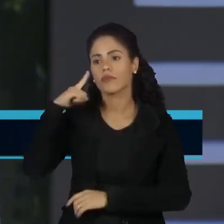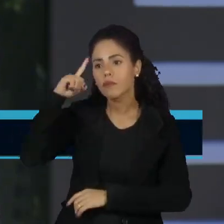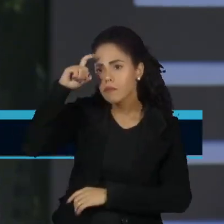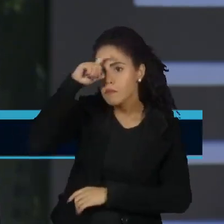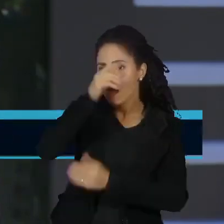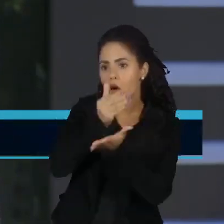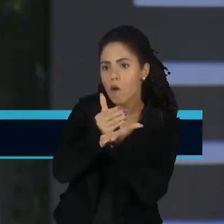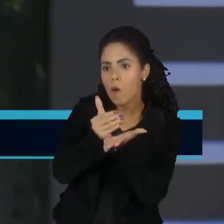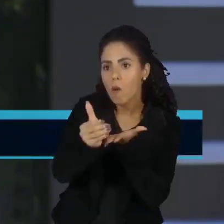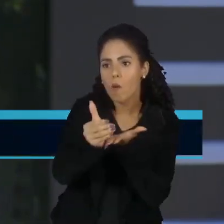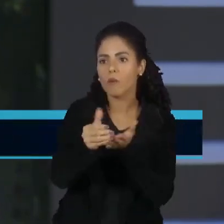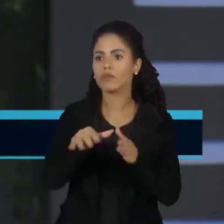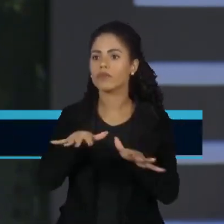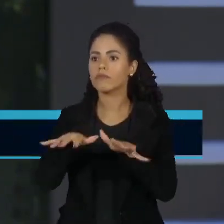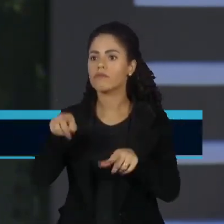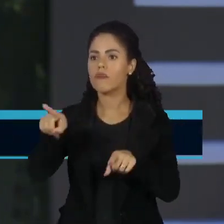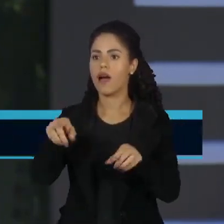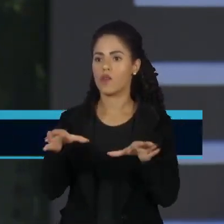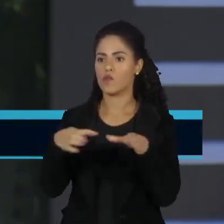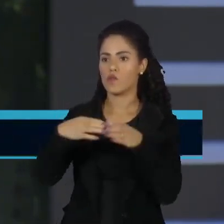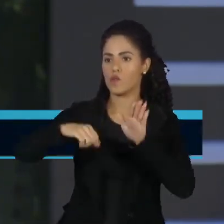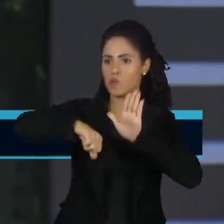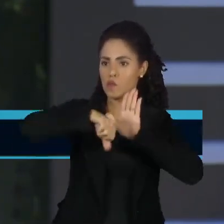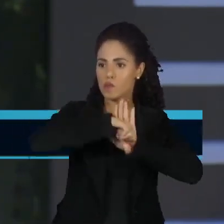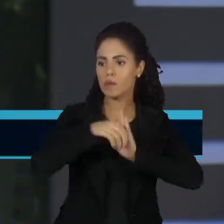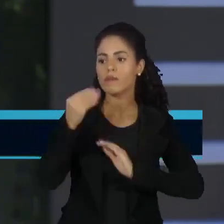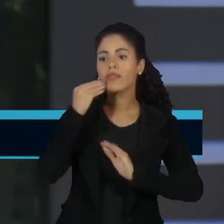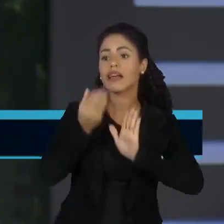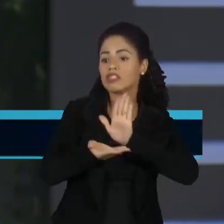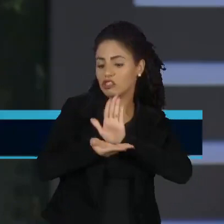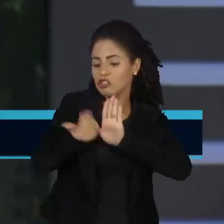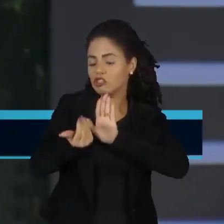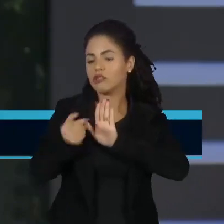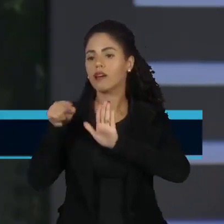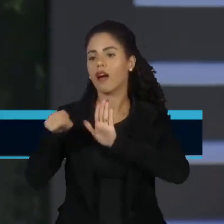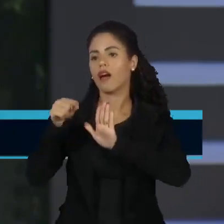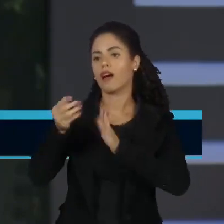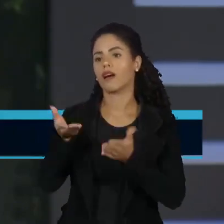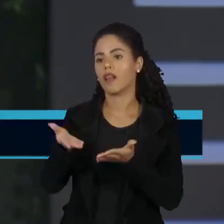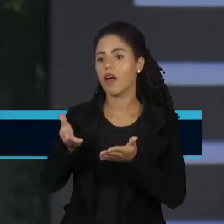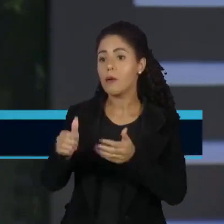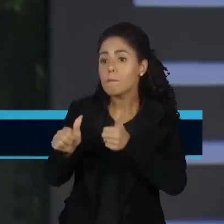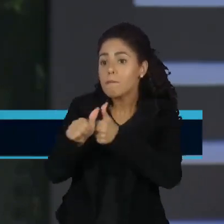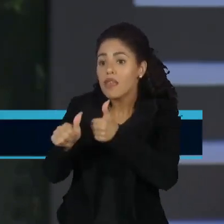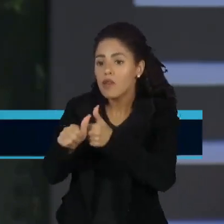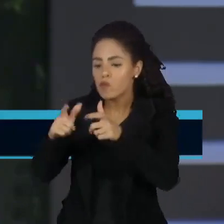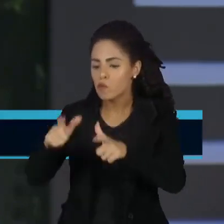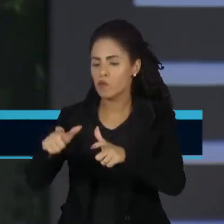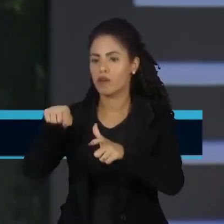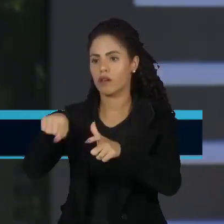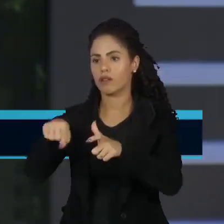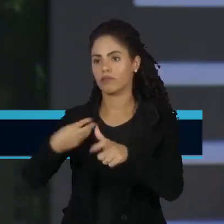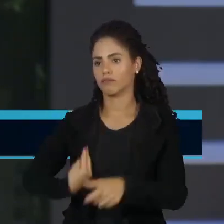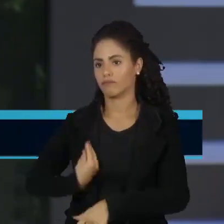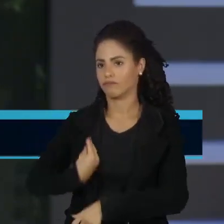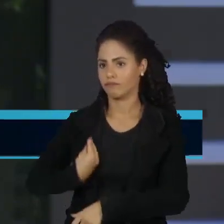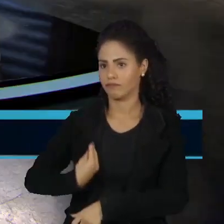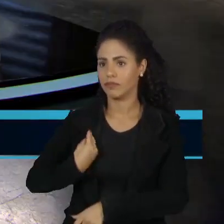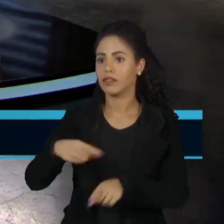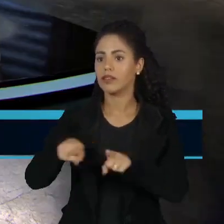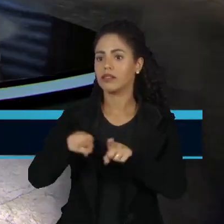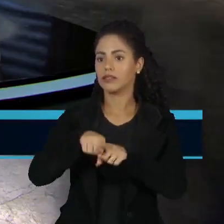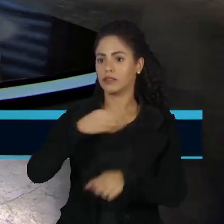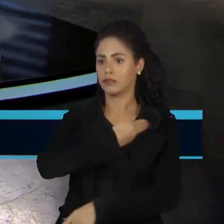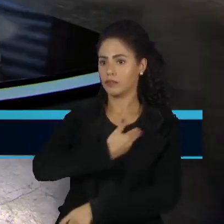começou uma mobilização do próprio crime organizado para retirá-los de próximo de onde eles estavam. E aí, mesmo quando o governo